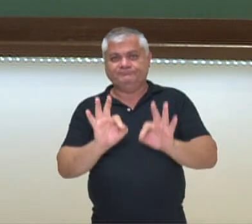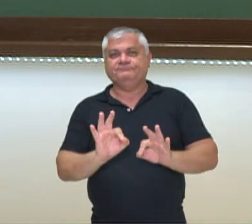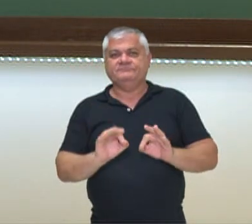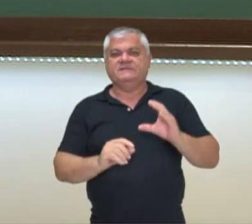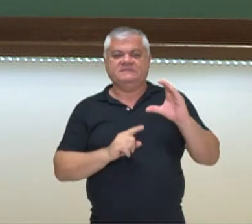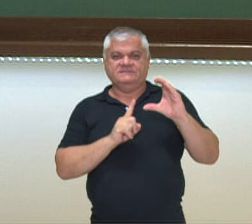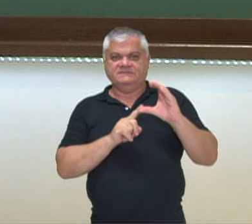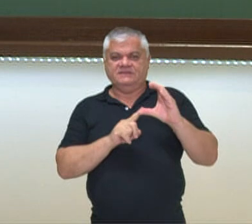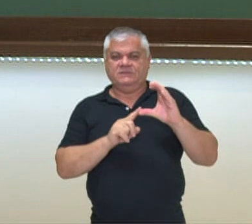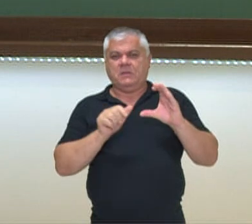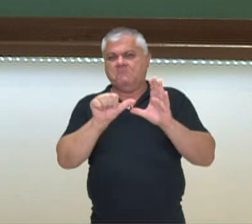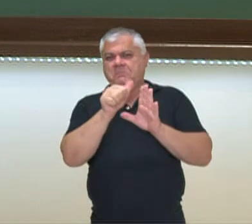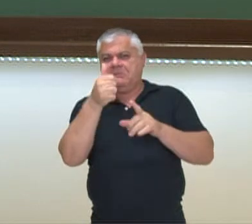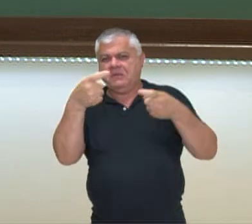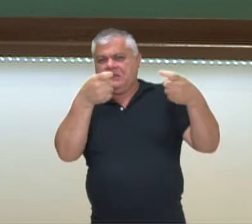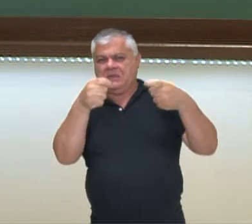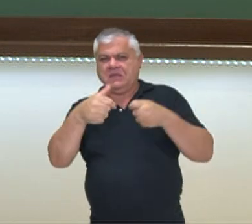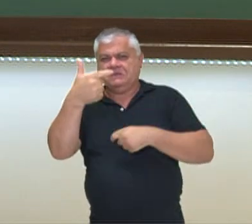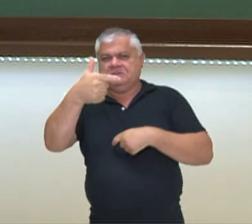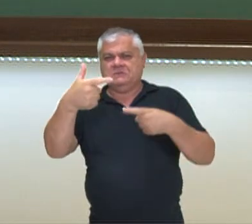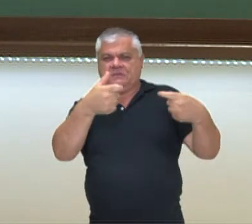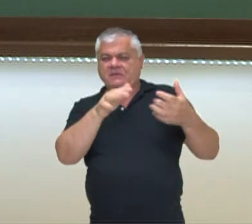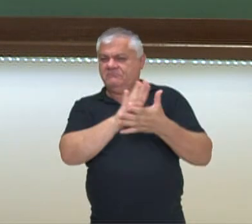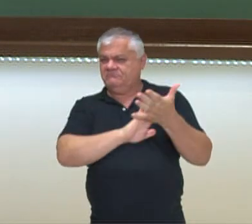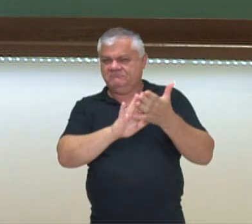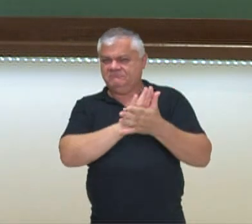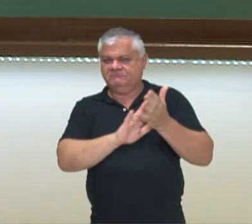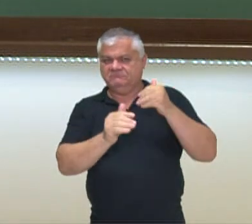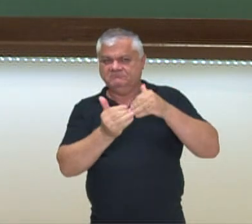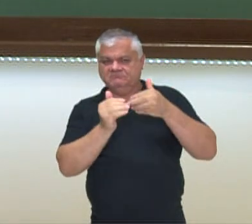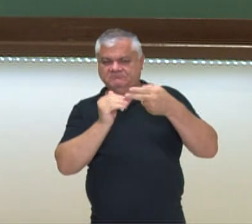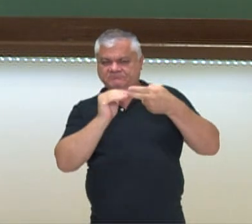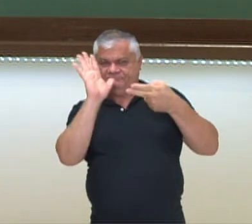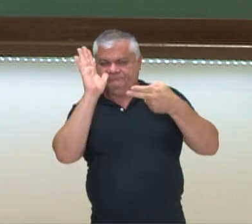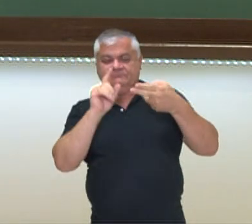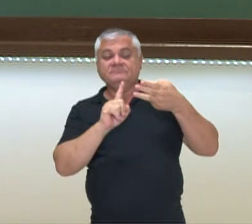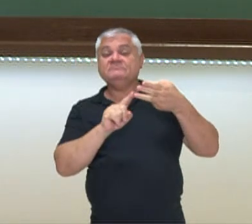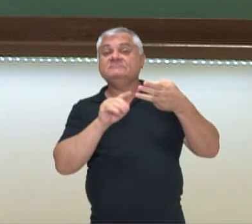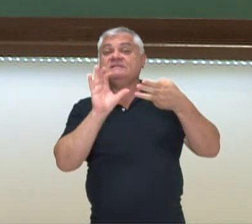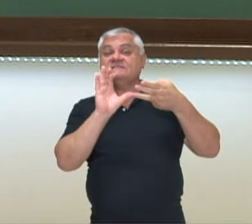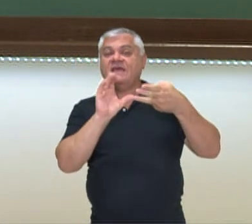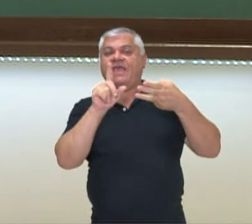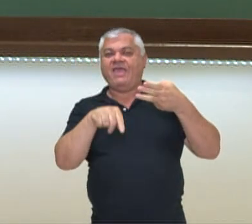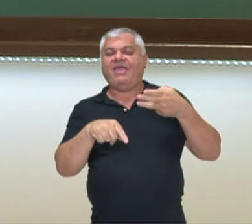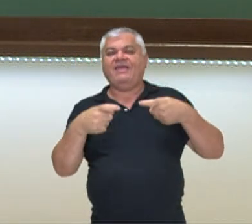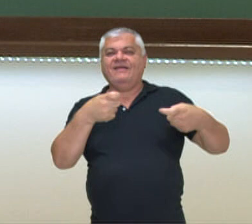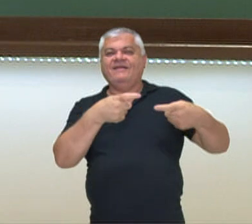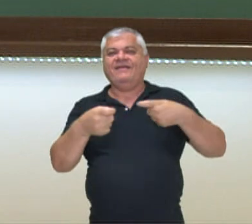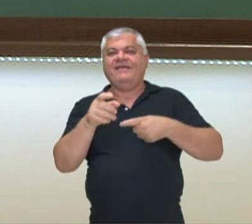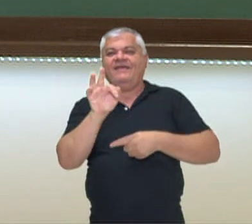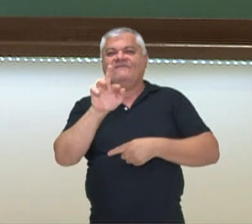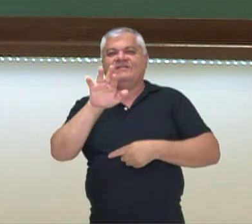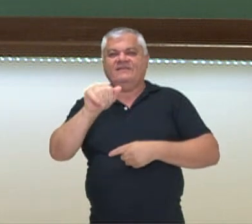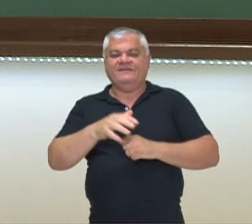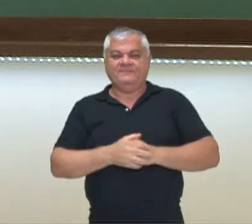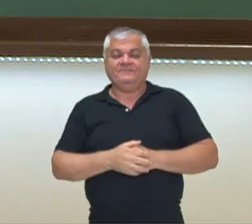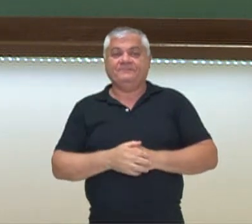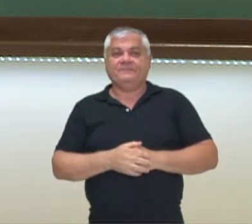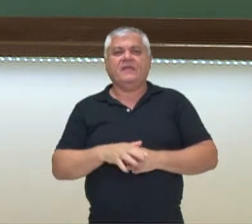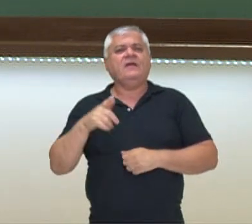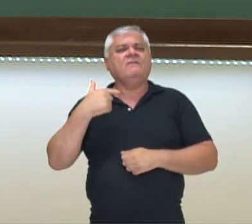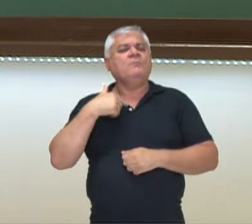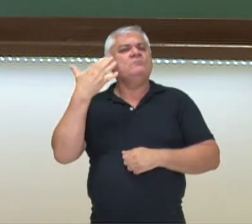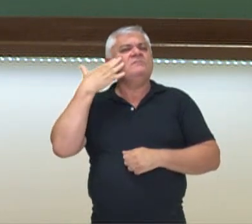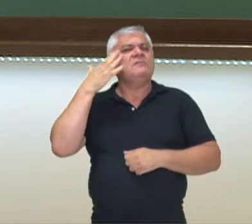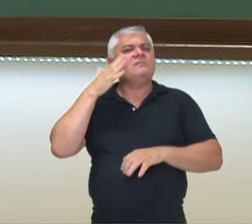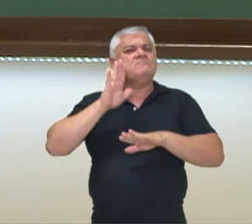nem Primeira e nem Segunda Guerra Mundial. Dentro desse conceito de Guerra Fria, vamos abraçar mais alguns itens para que a gente possa